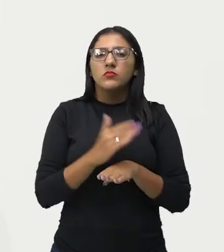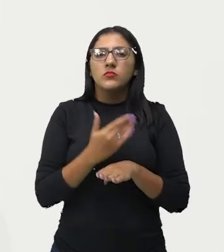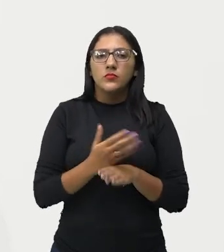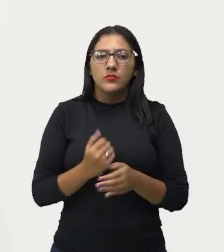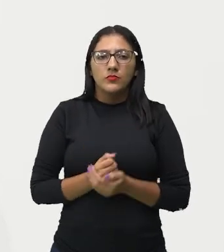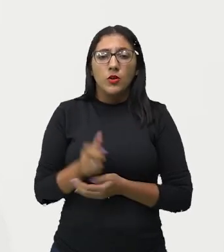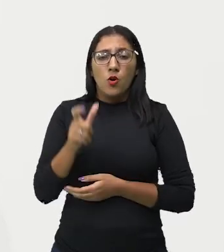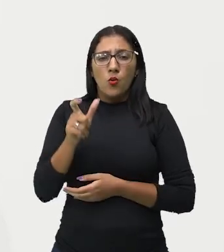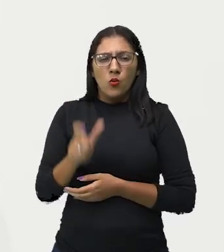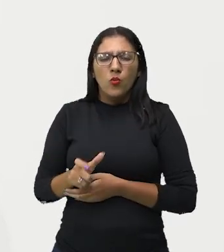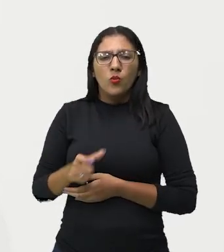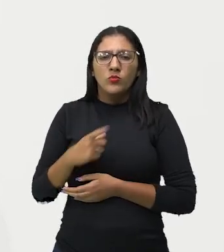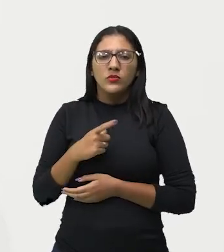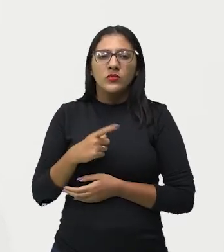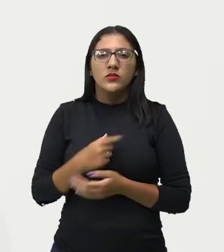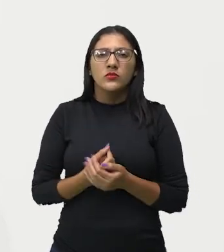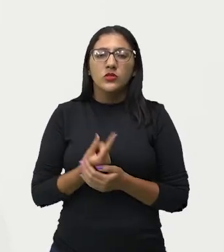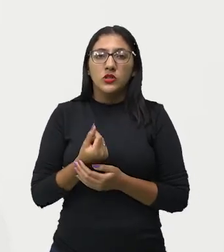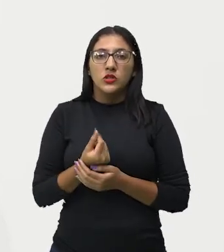Carlos aplicou